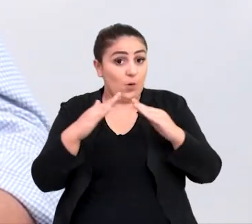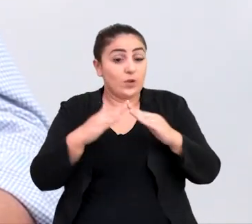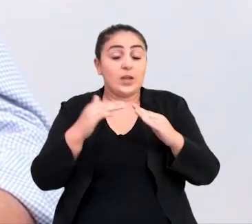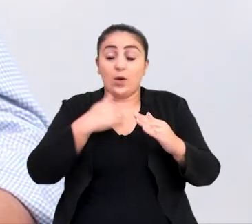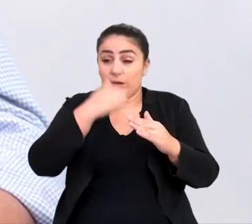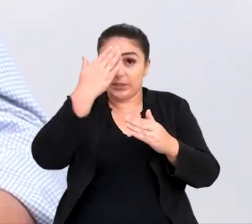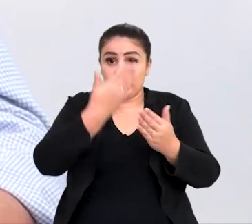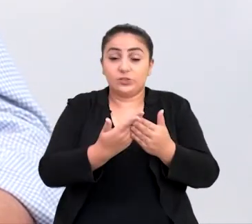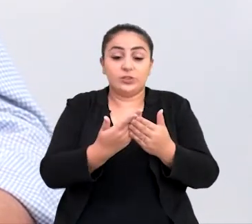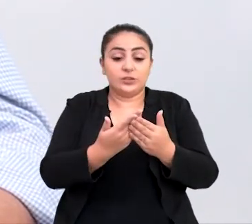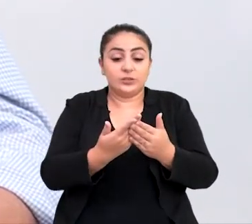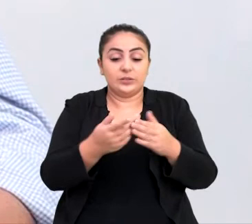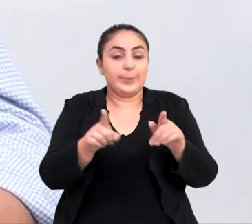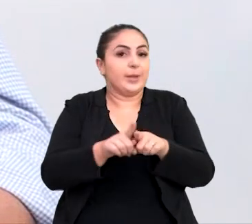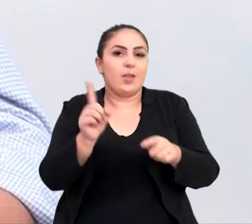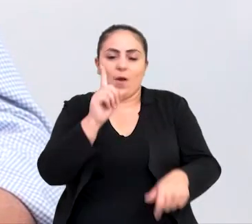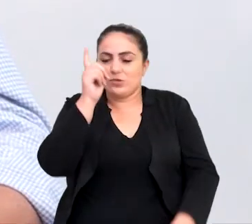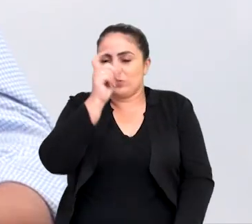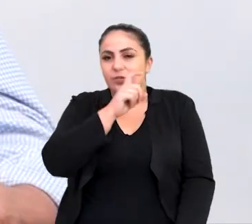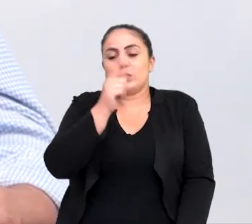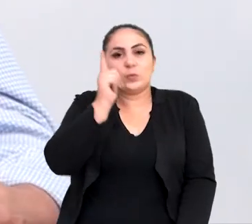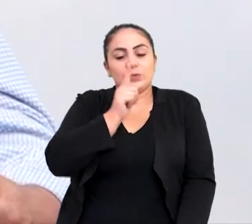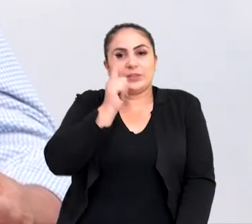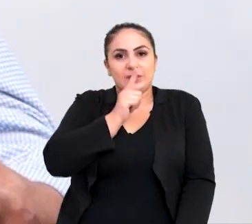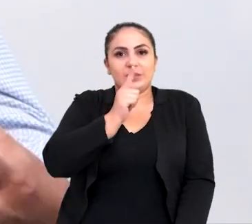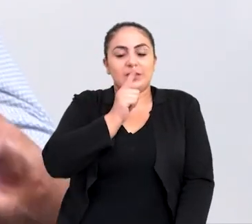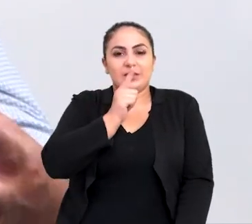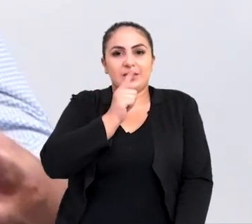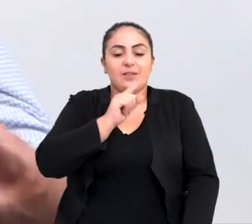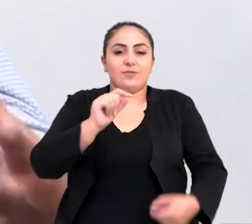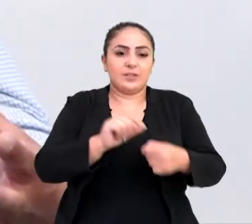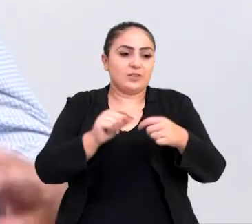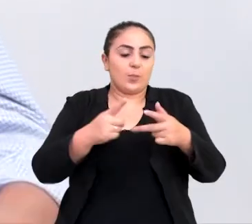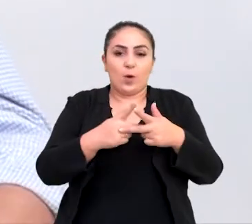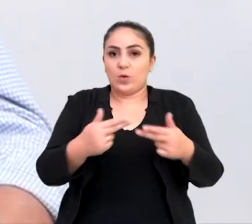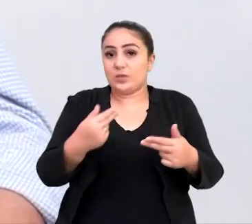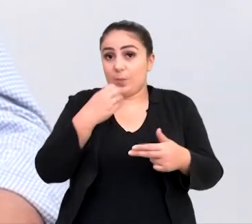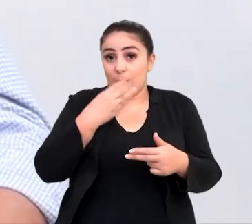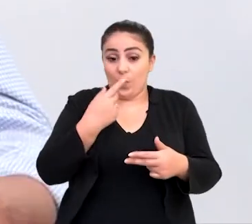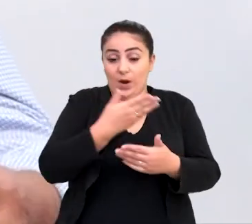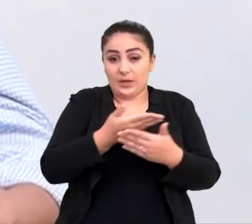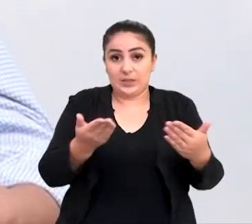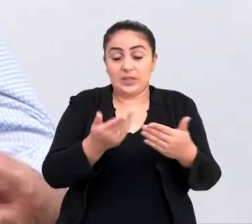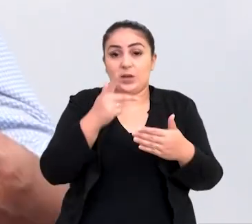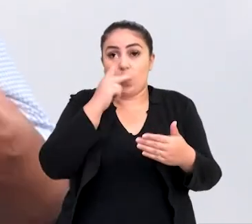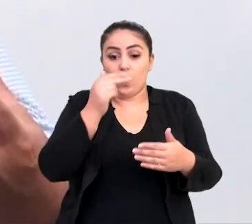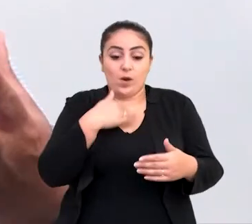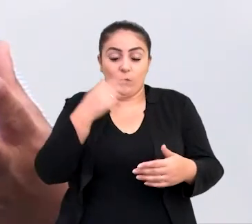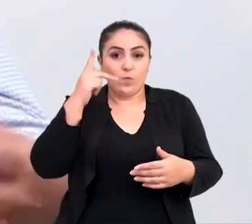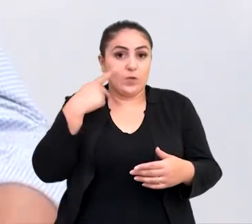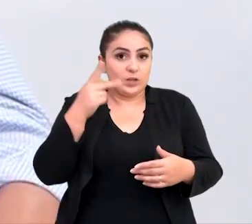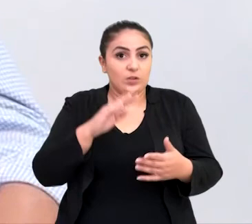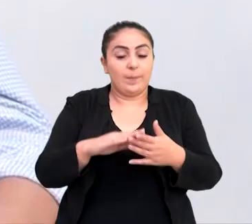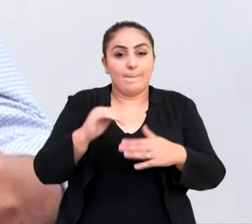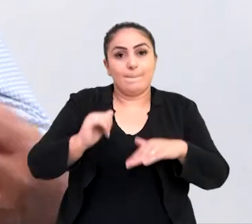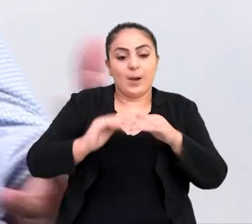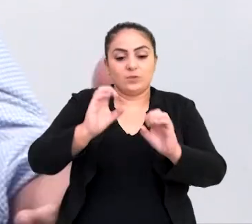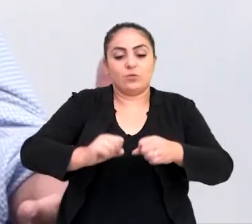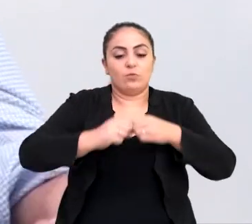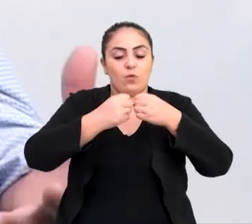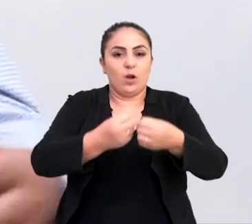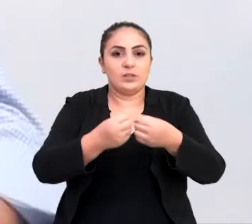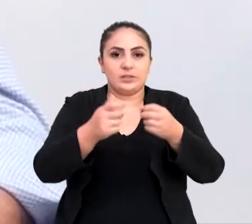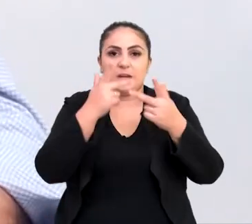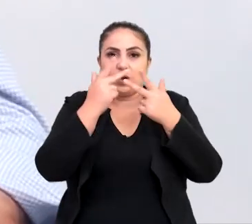então acredito que não vai ser muito difícil de fazer algo bom aqui como vereador. Eu vou ter um pouco mais de força do